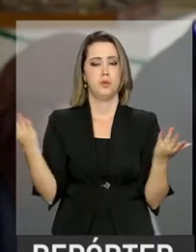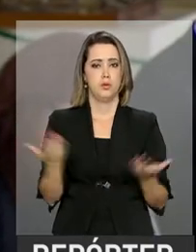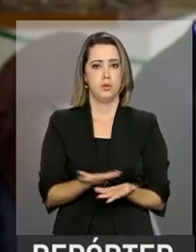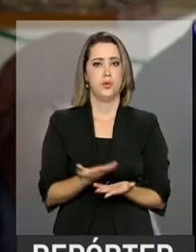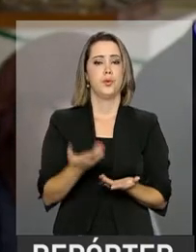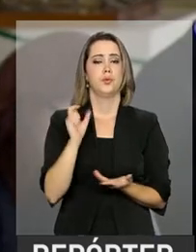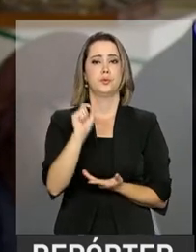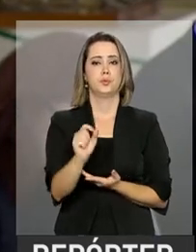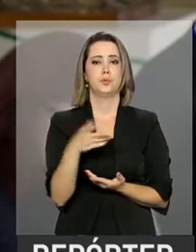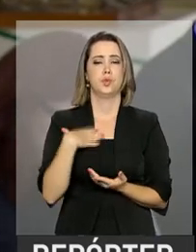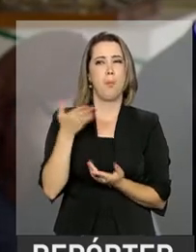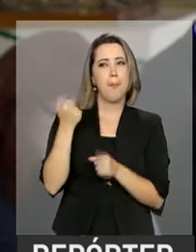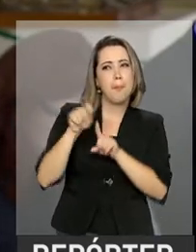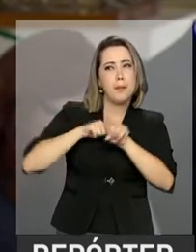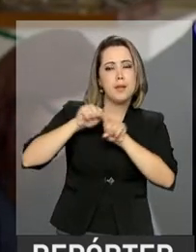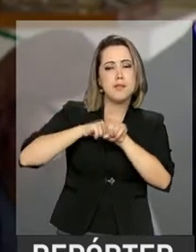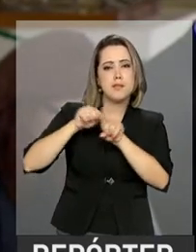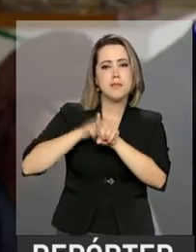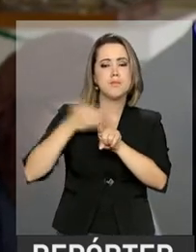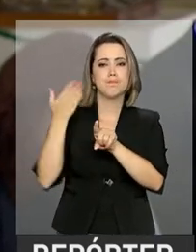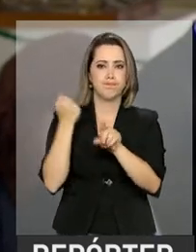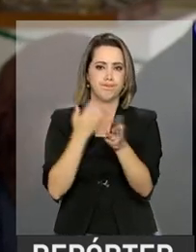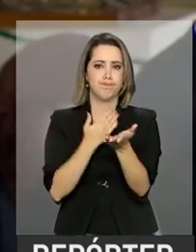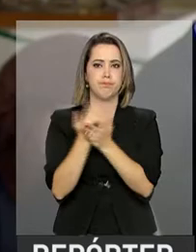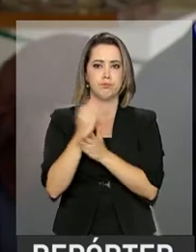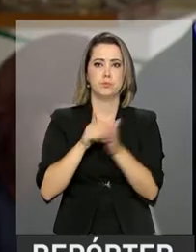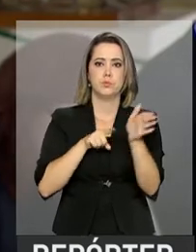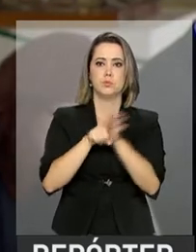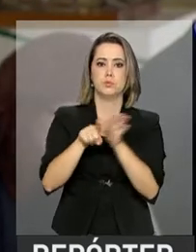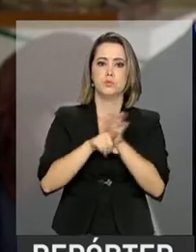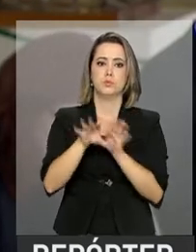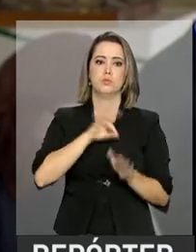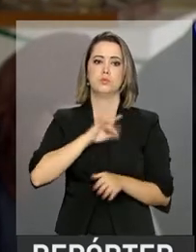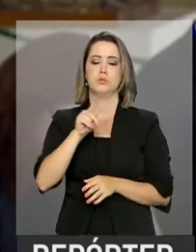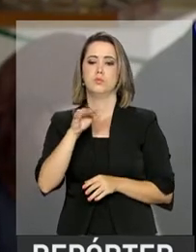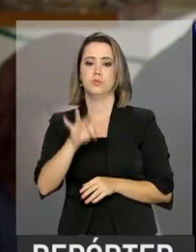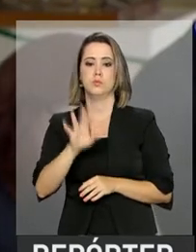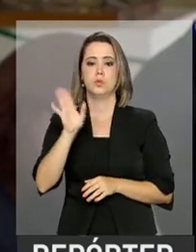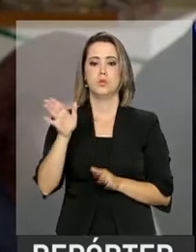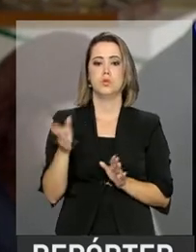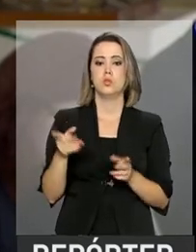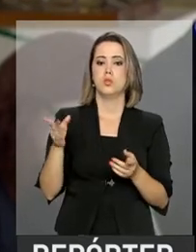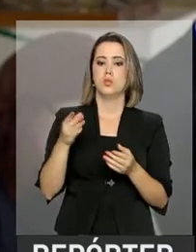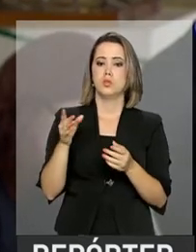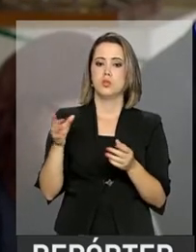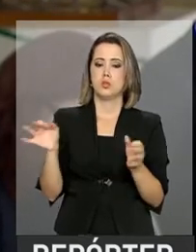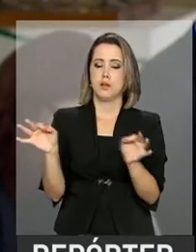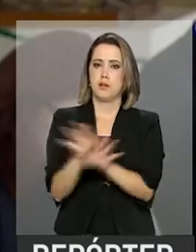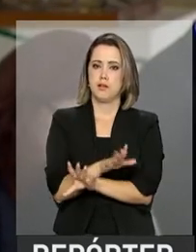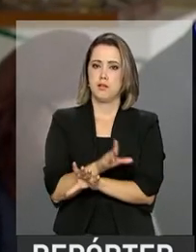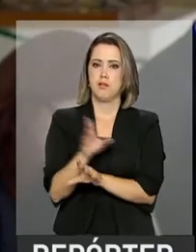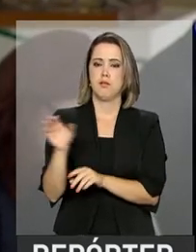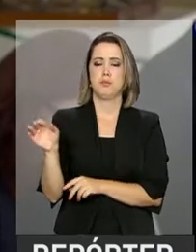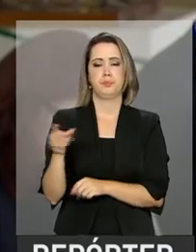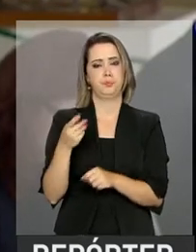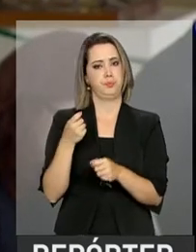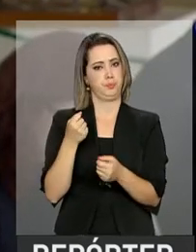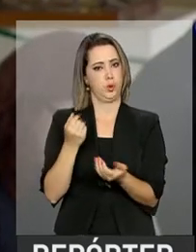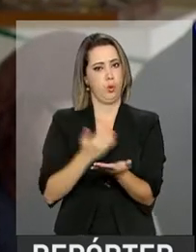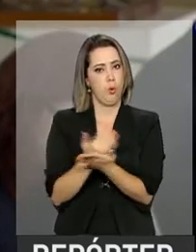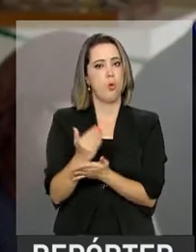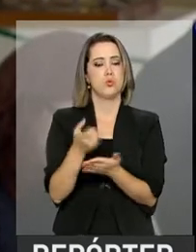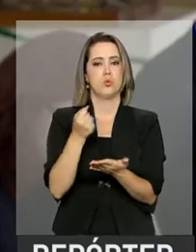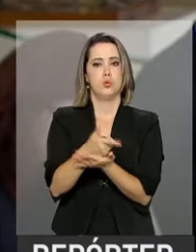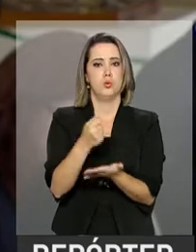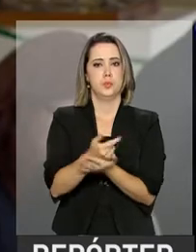mês passado, quando foi deflagrada a Operação Carne Fraca, já retiraram essas restrições.